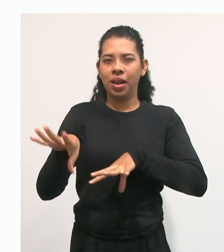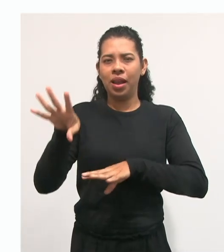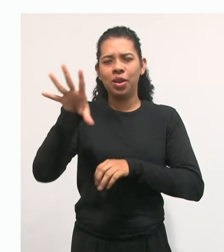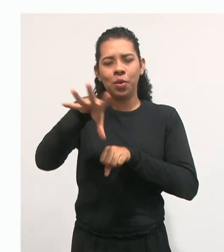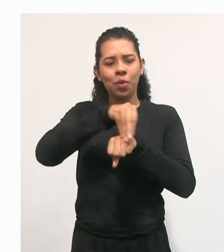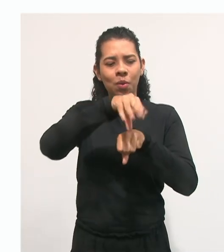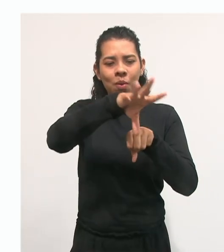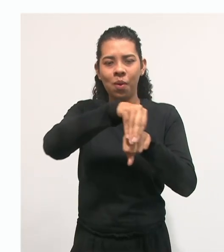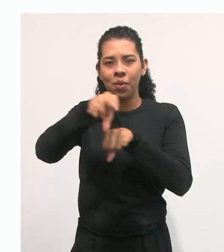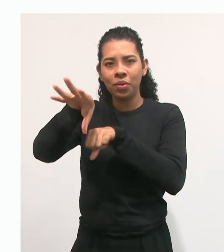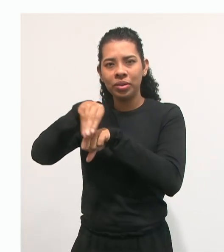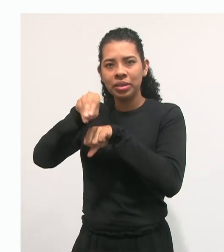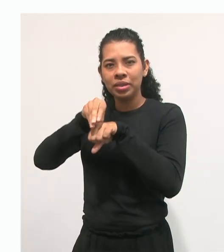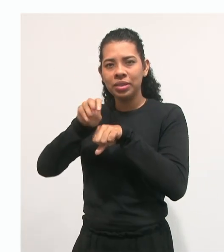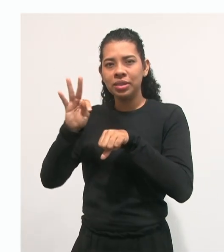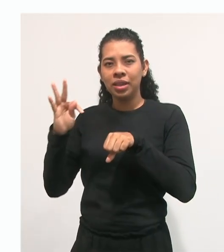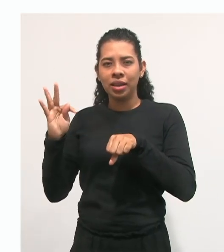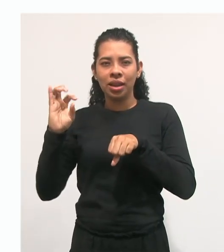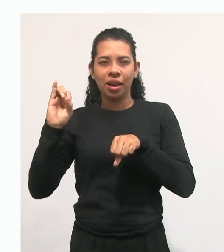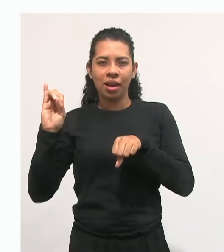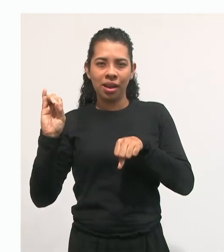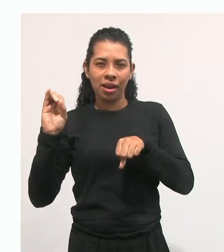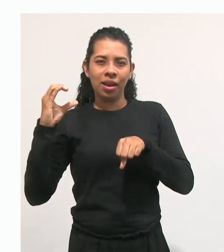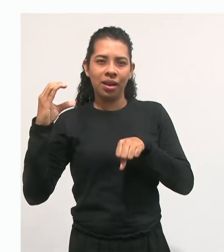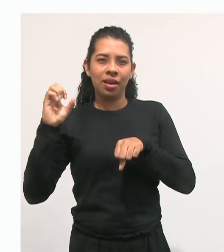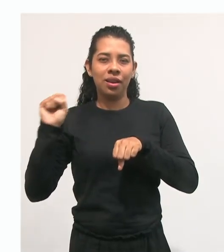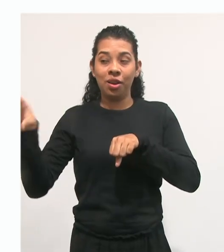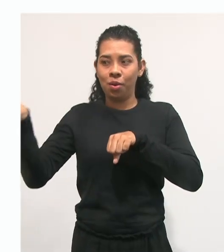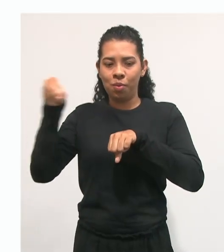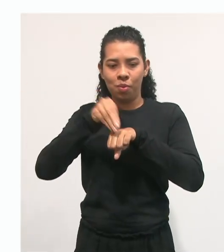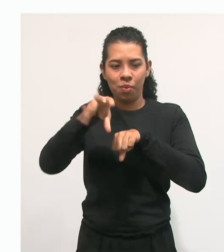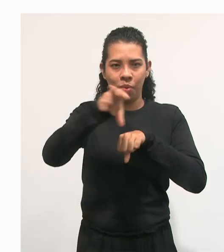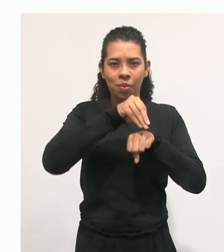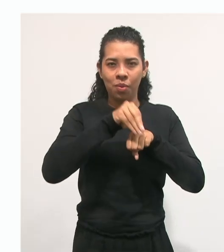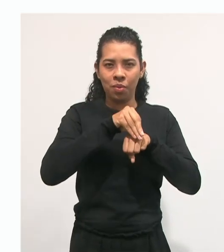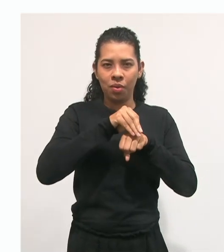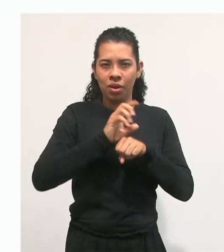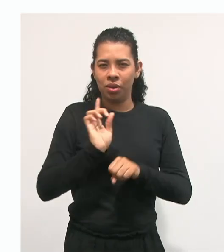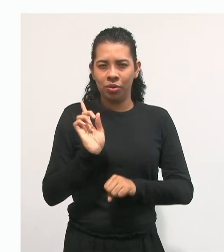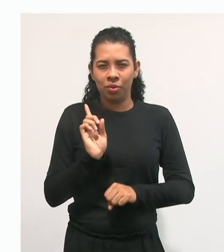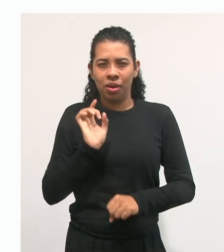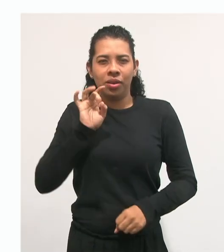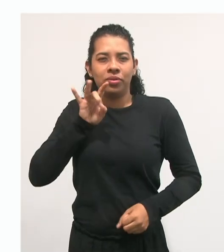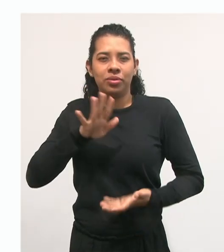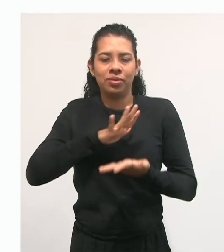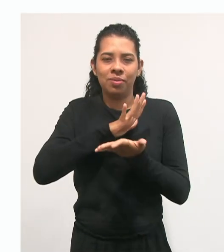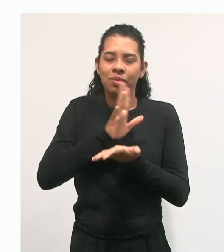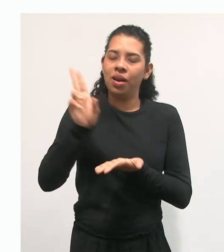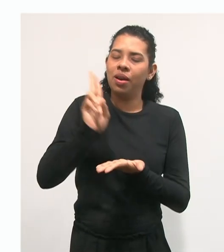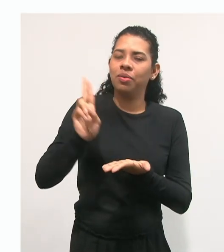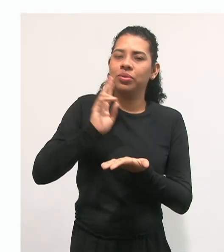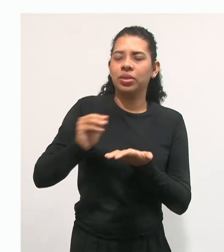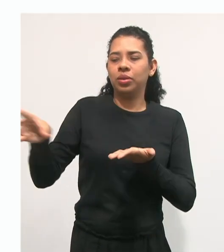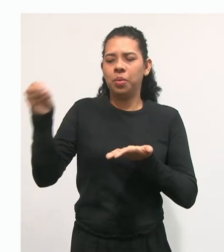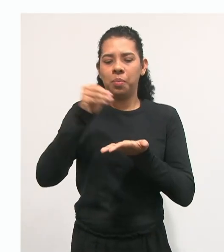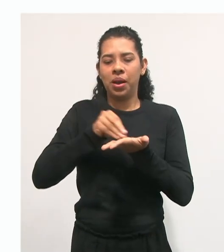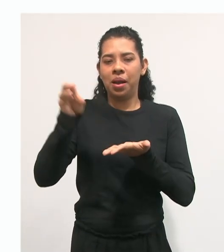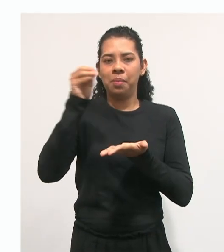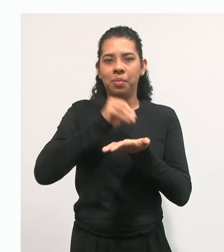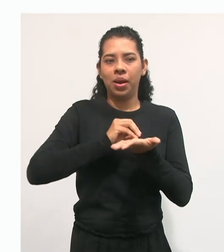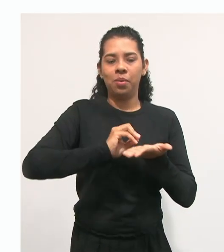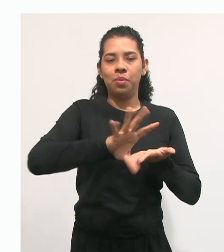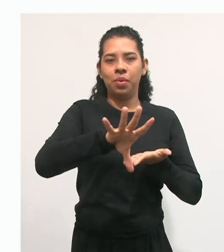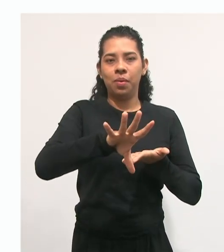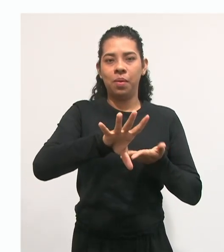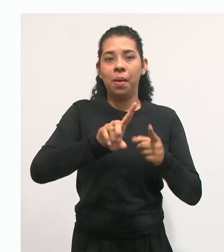uso dessas TICs. Então, nada de utilizar a tecnologia apenas para reproduzir, mas sim